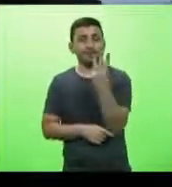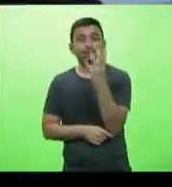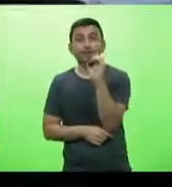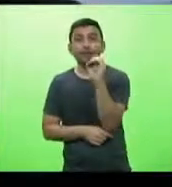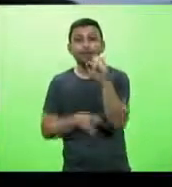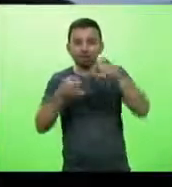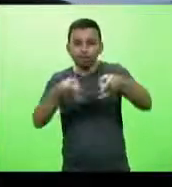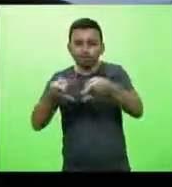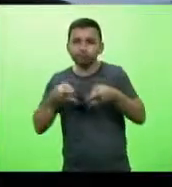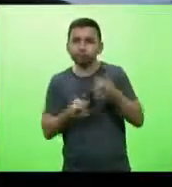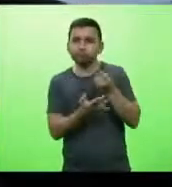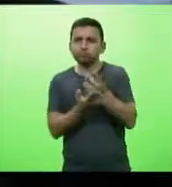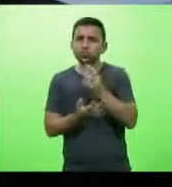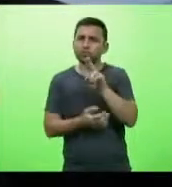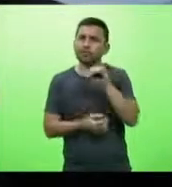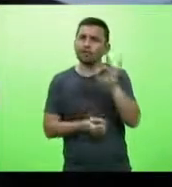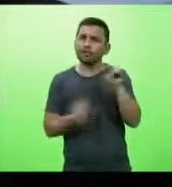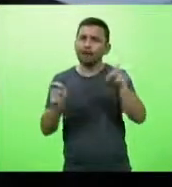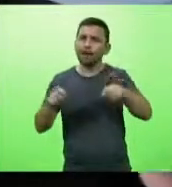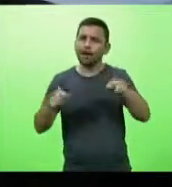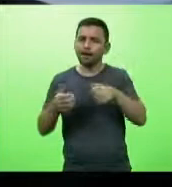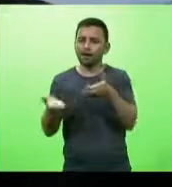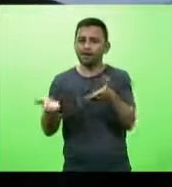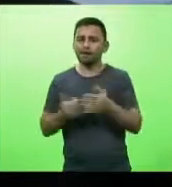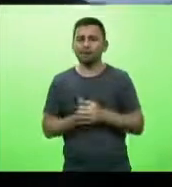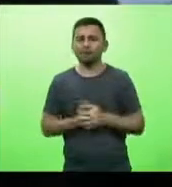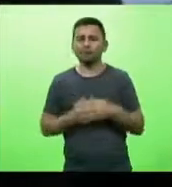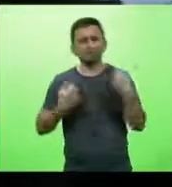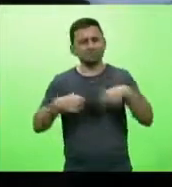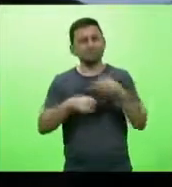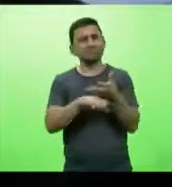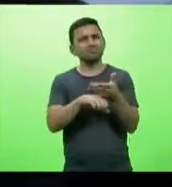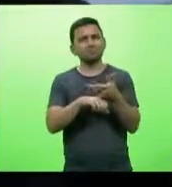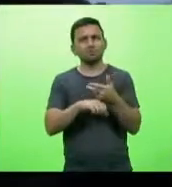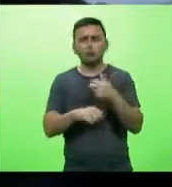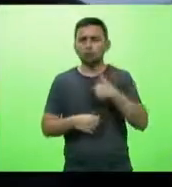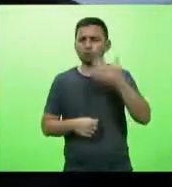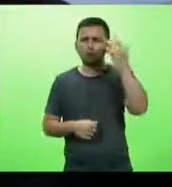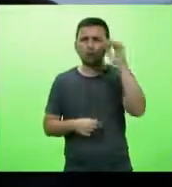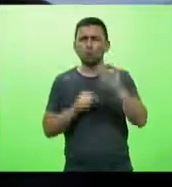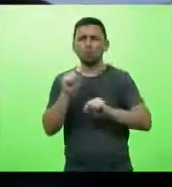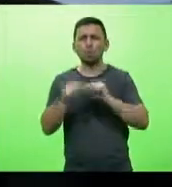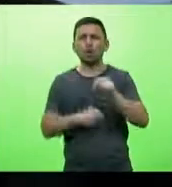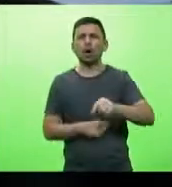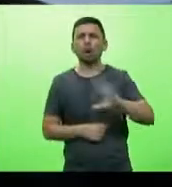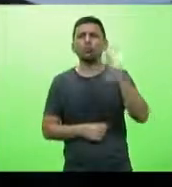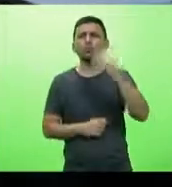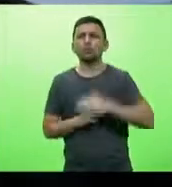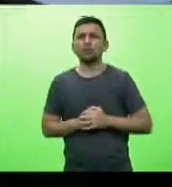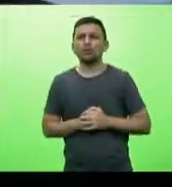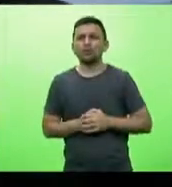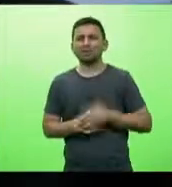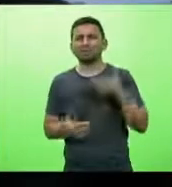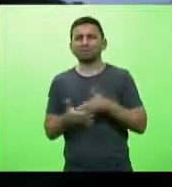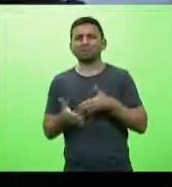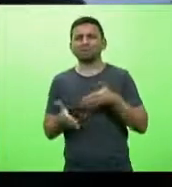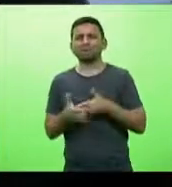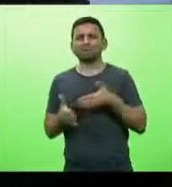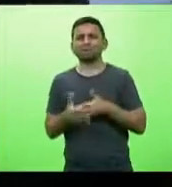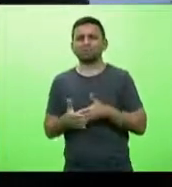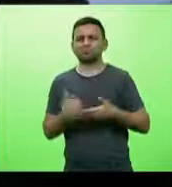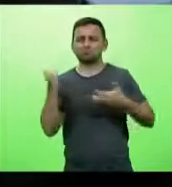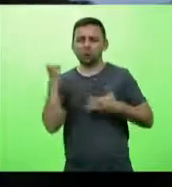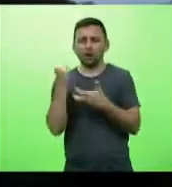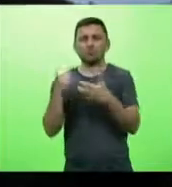30 leitos. Então, a gente pede que, por favor, agilizem. O pessoal, não sei o que está acontecendo, sabe? Muito travamento de todo o